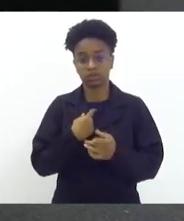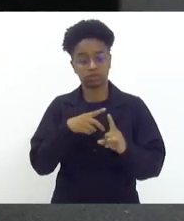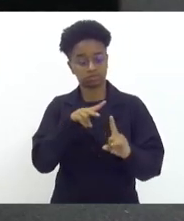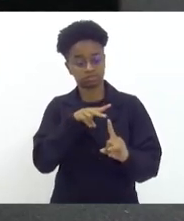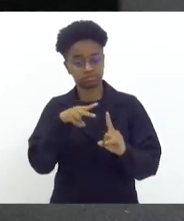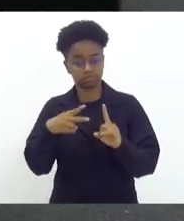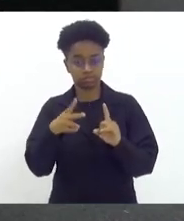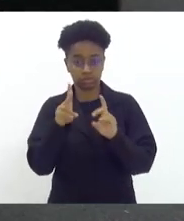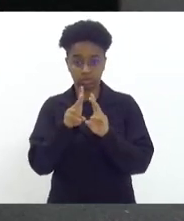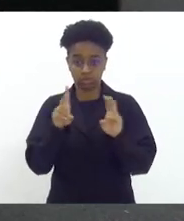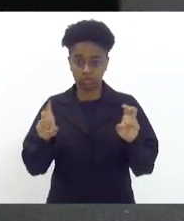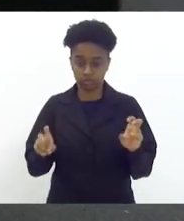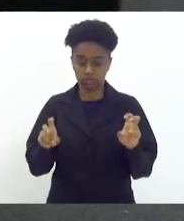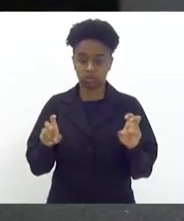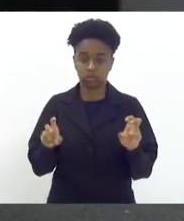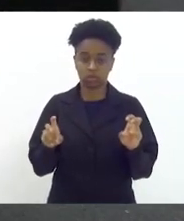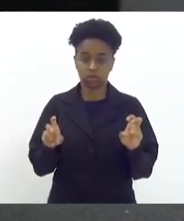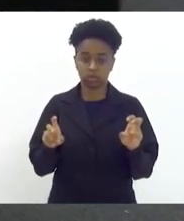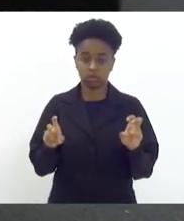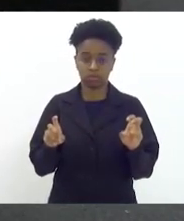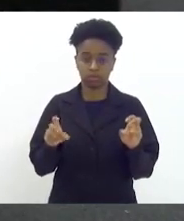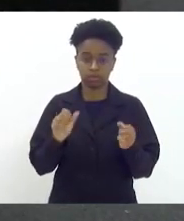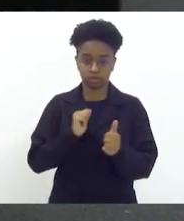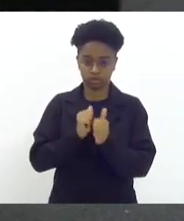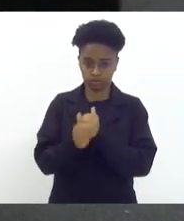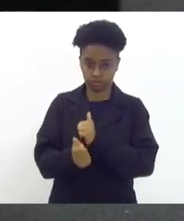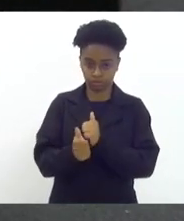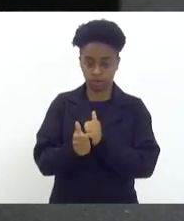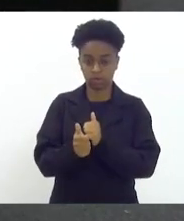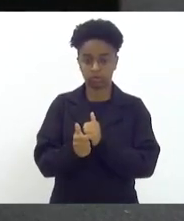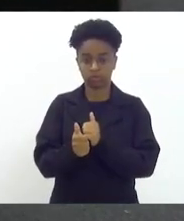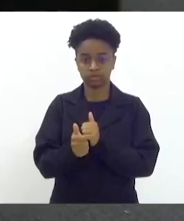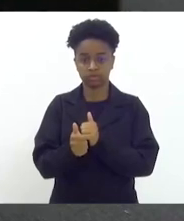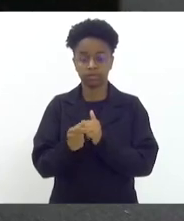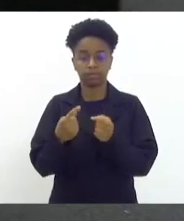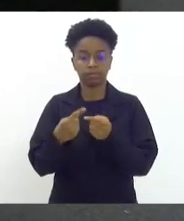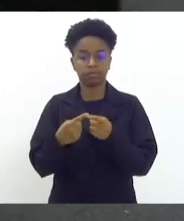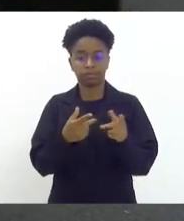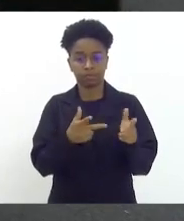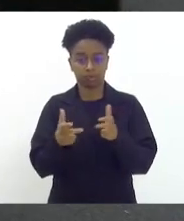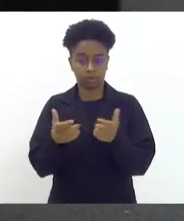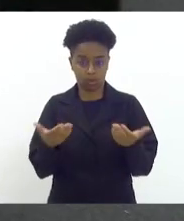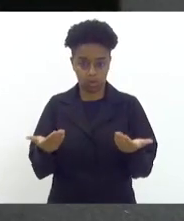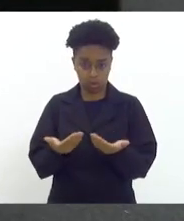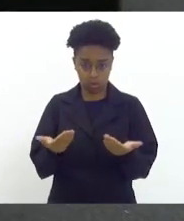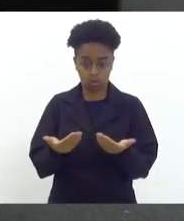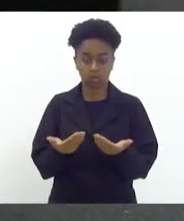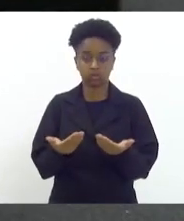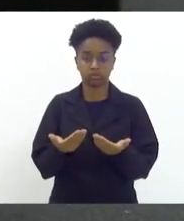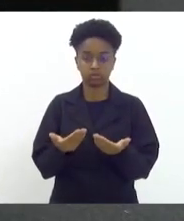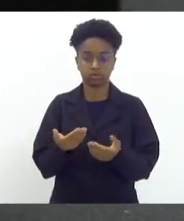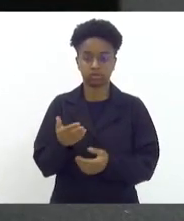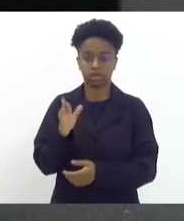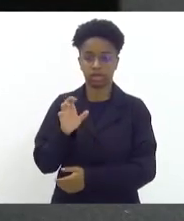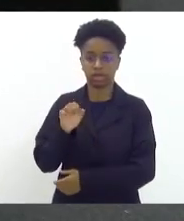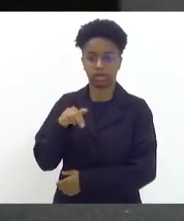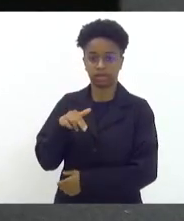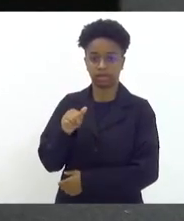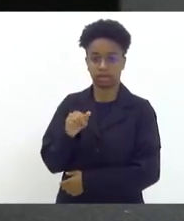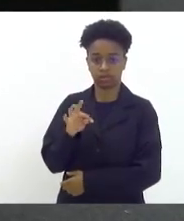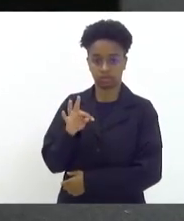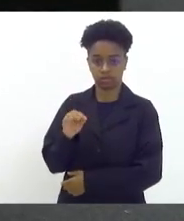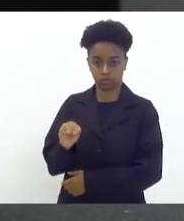tido com relação ao esporte haja visto hoje Dr Renato está